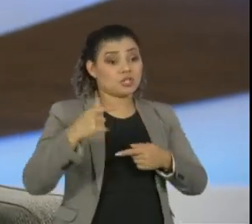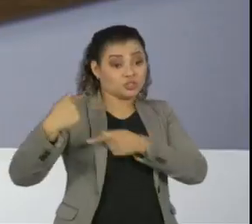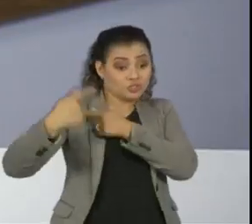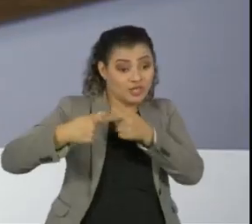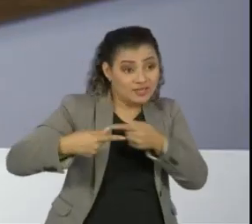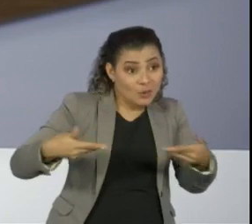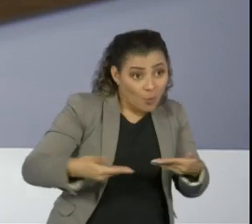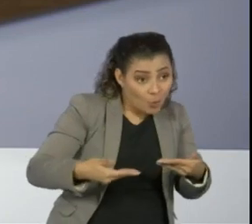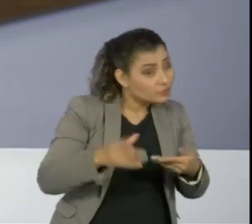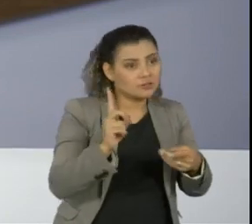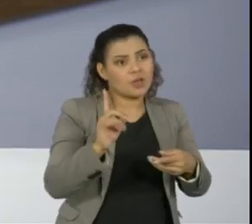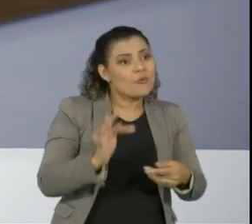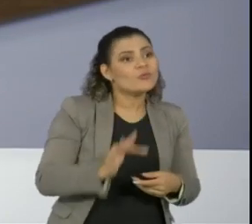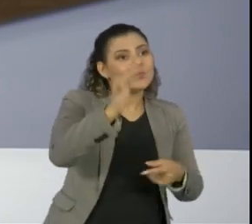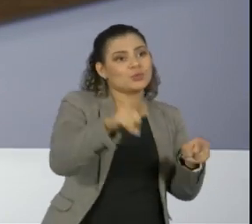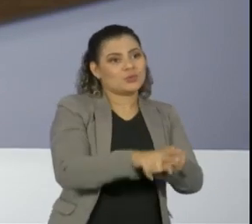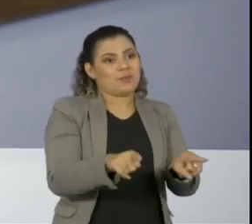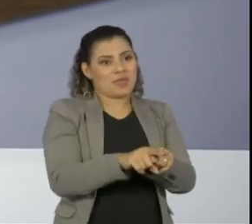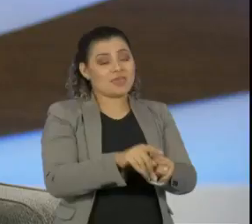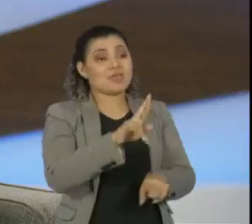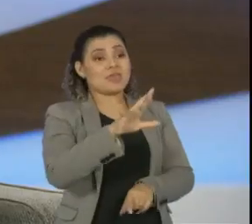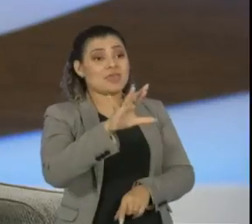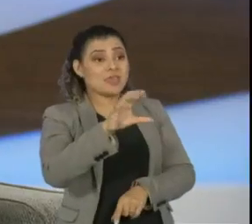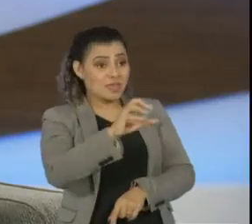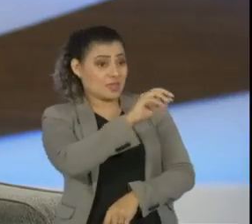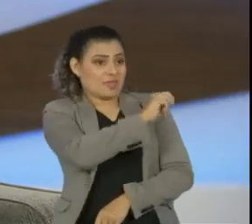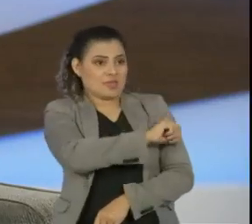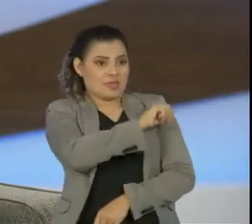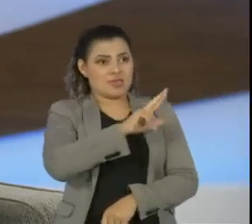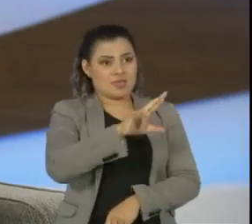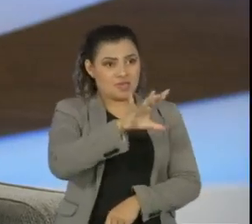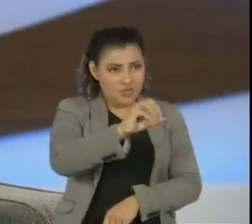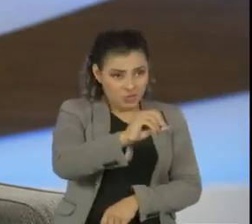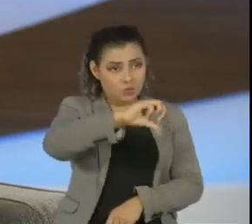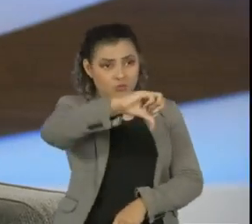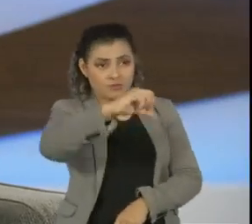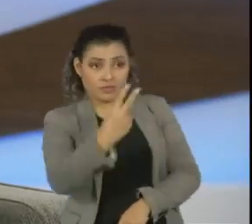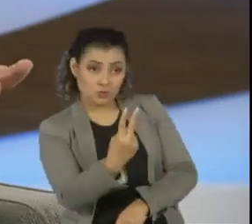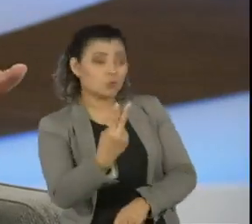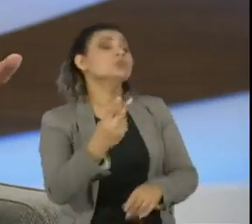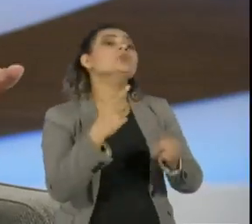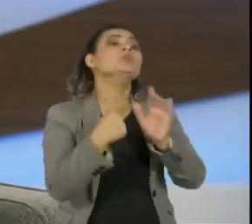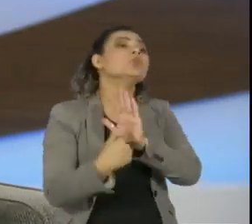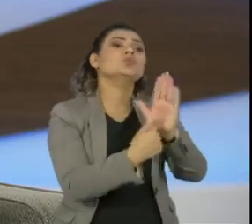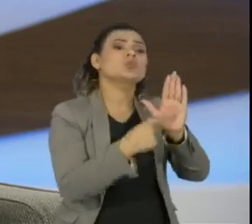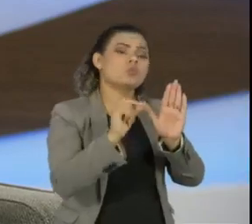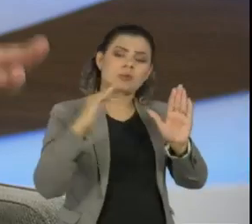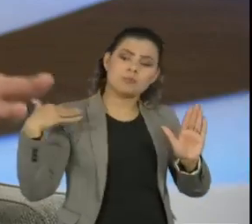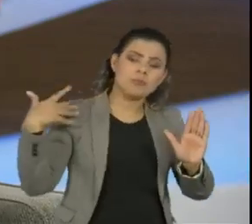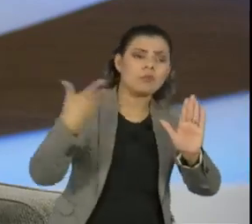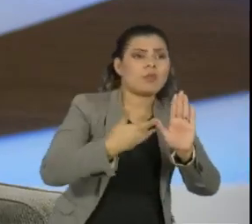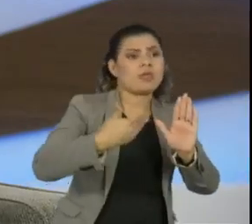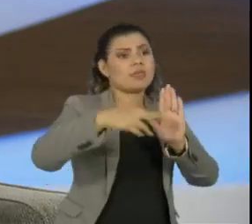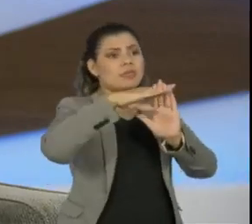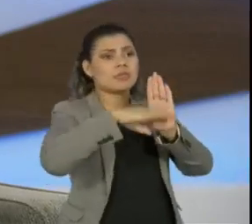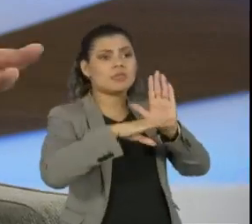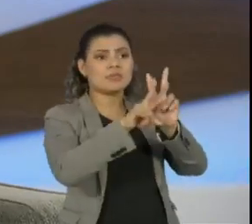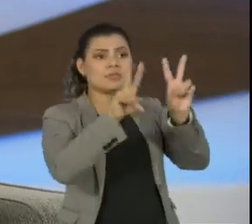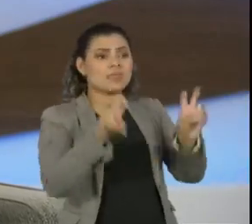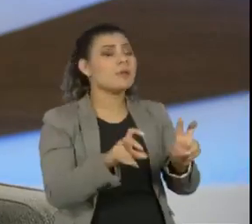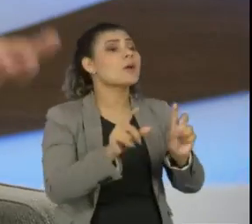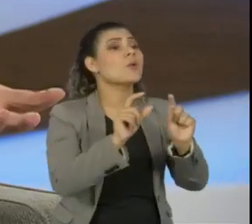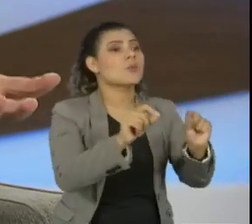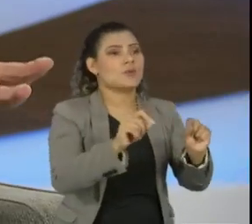mas as gerações futuras a rio-92 inseriu na pauta internacional o tema